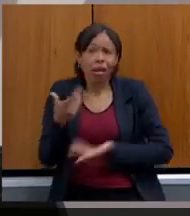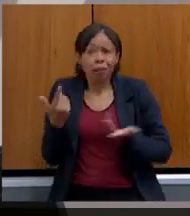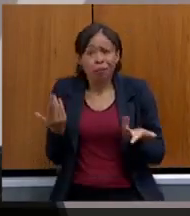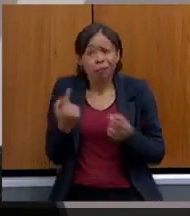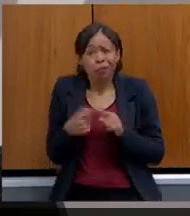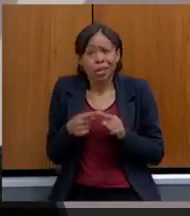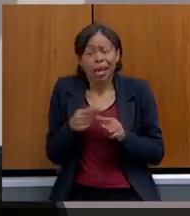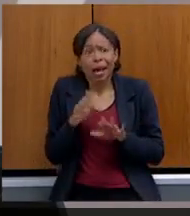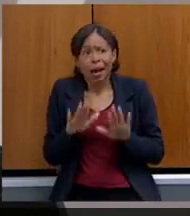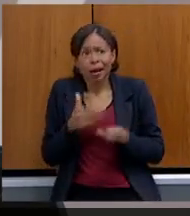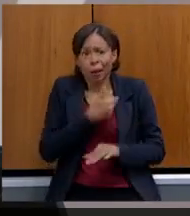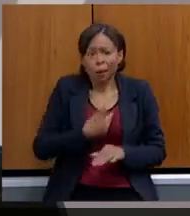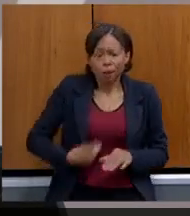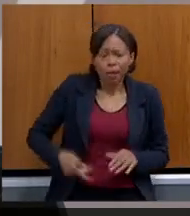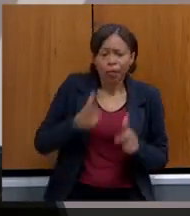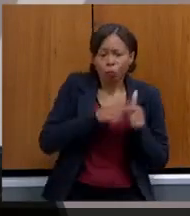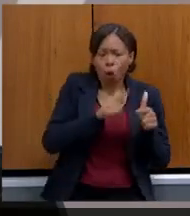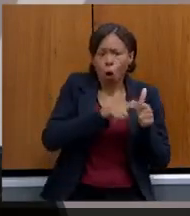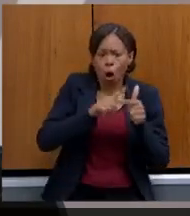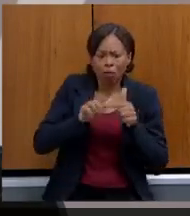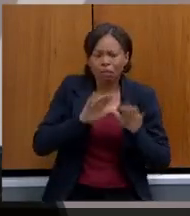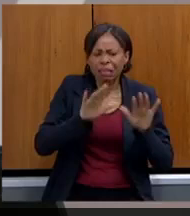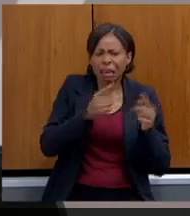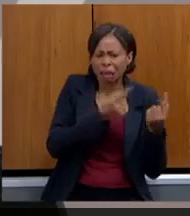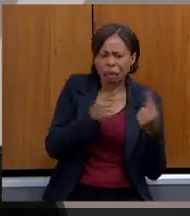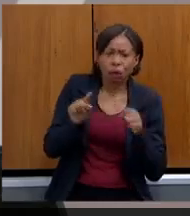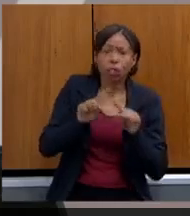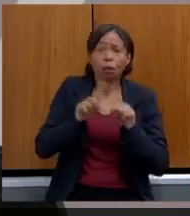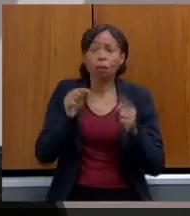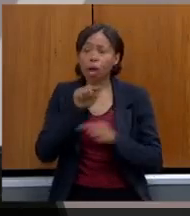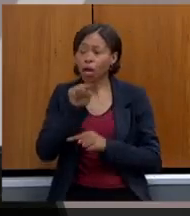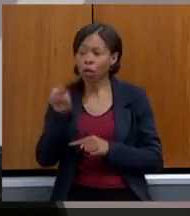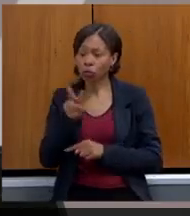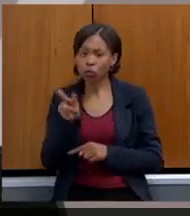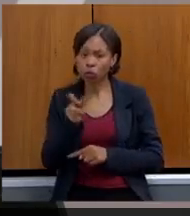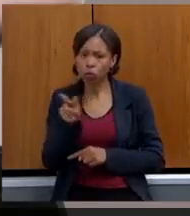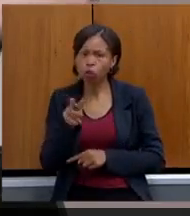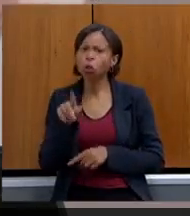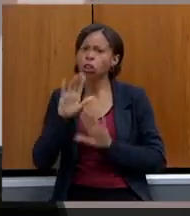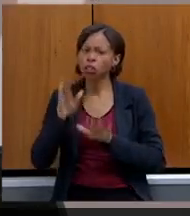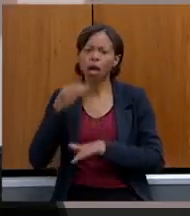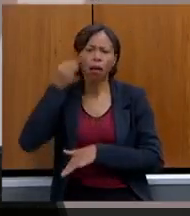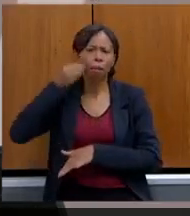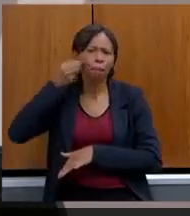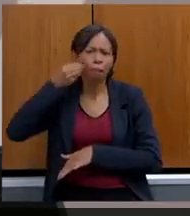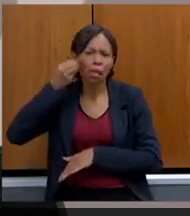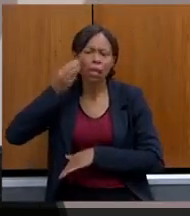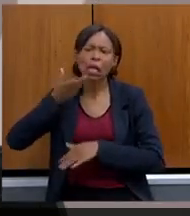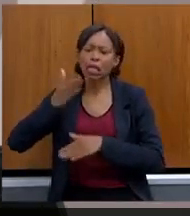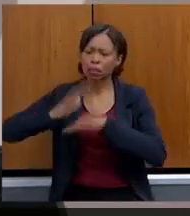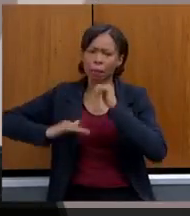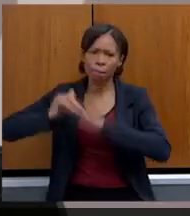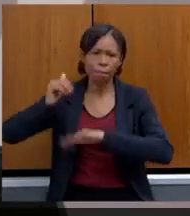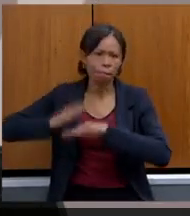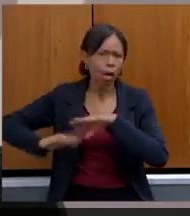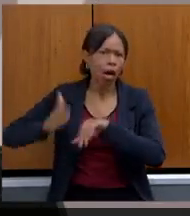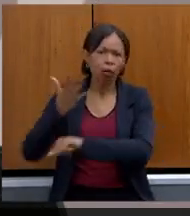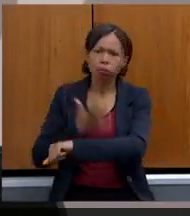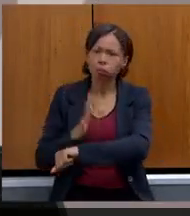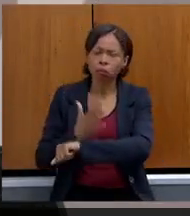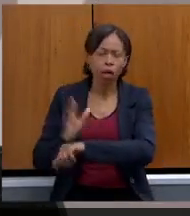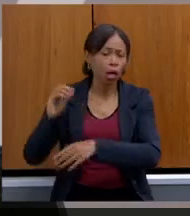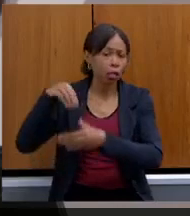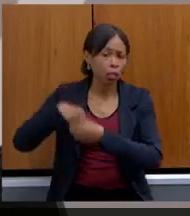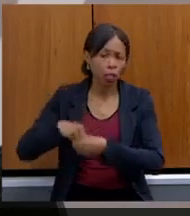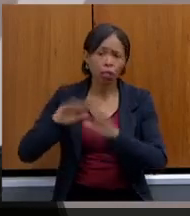governo vocês ouvirem eles porque eles tenha a realidade e tem a prática que eu não tenho né que a Laura também não tem como bato tá aqui